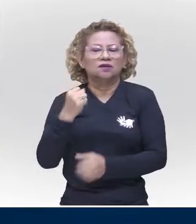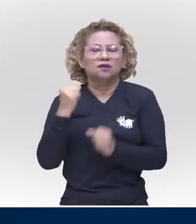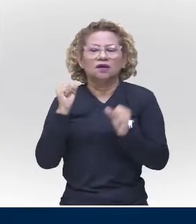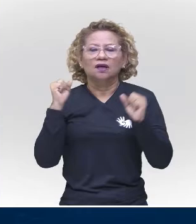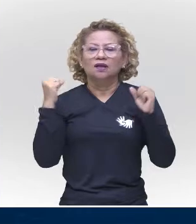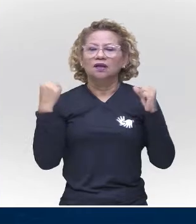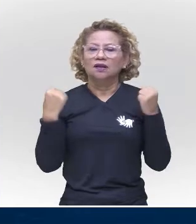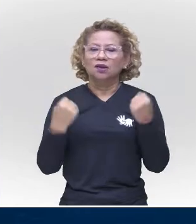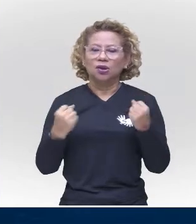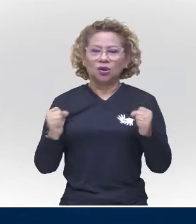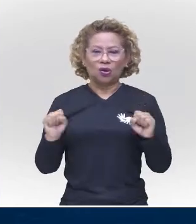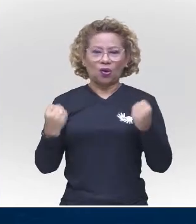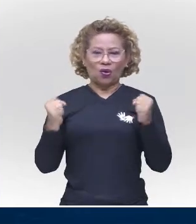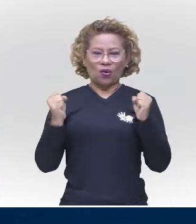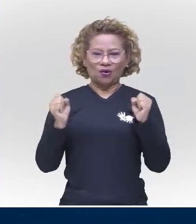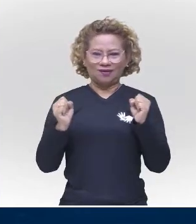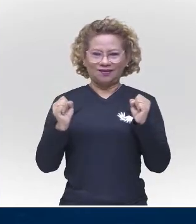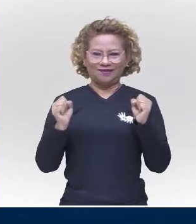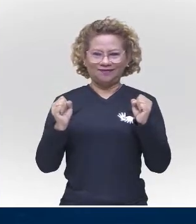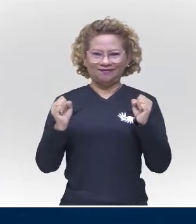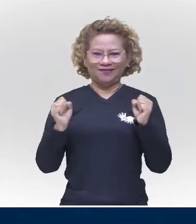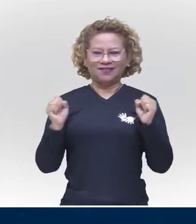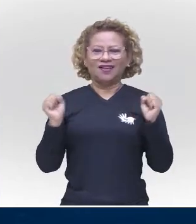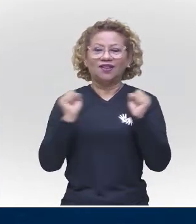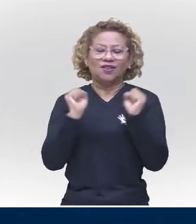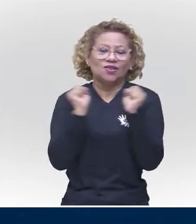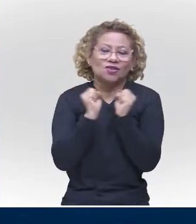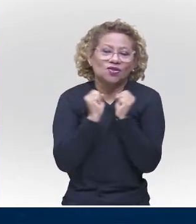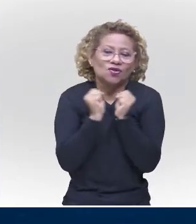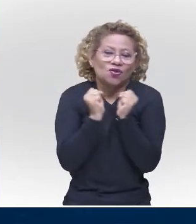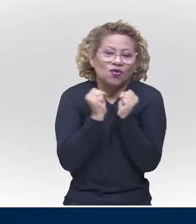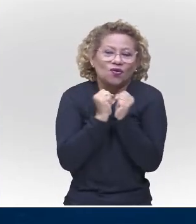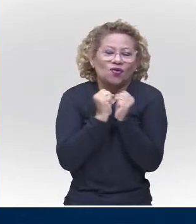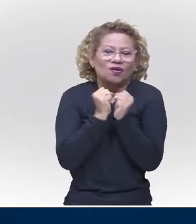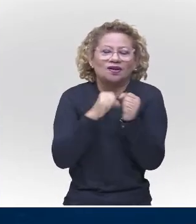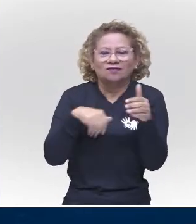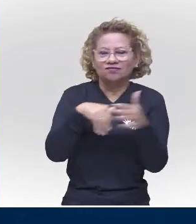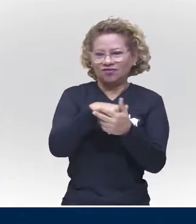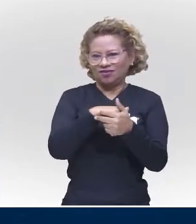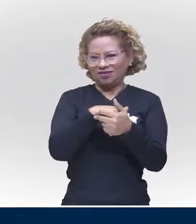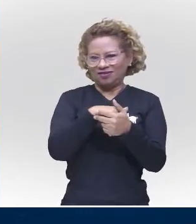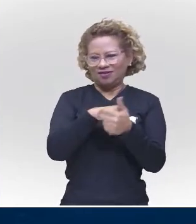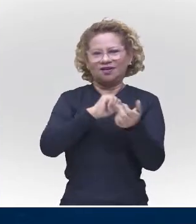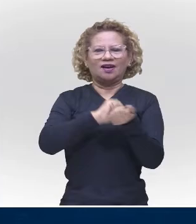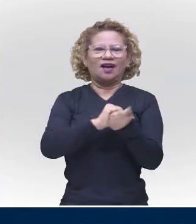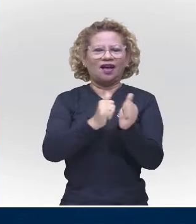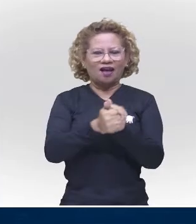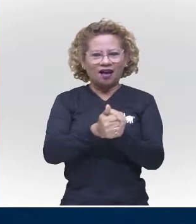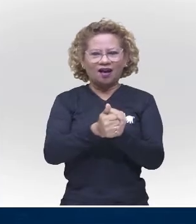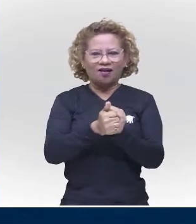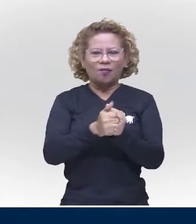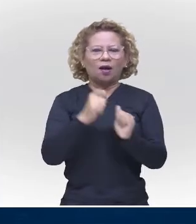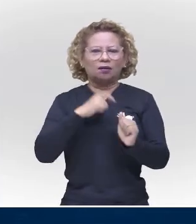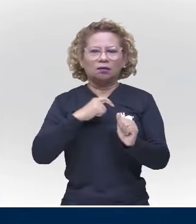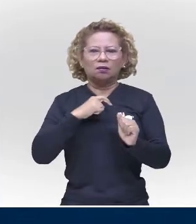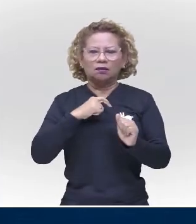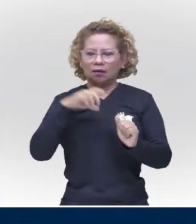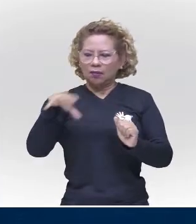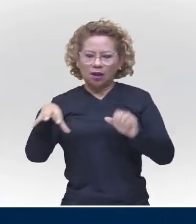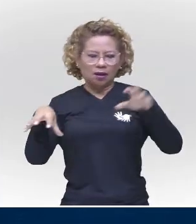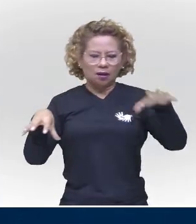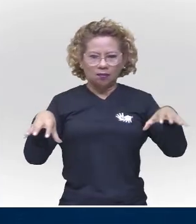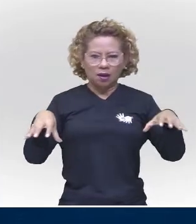aí a gente tem o quê? Um esporte coletivo, 2 times de cada lado, onde cada time possui 11